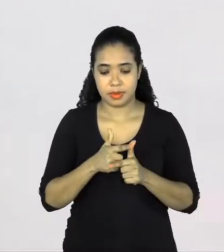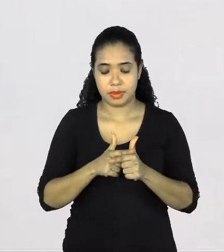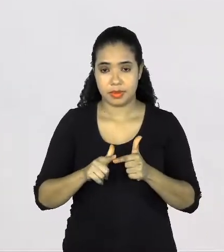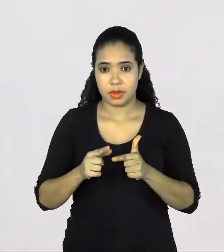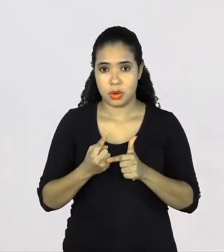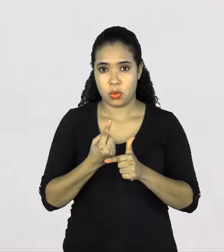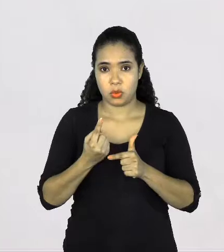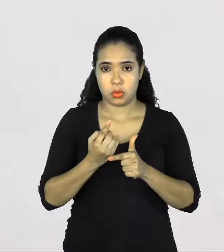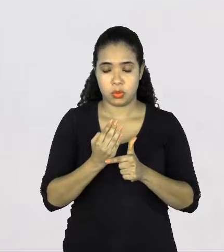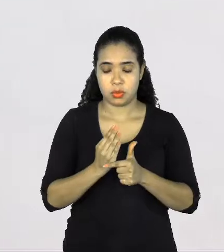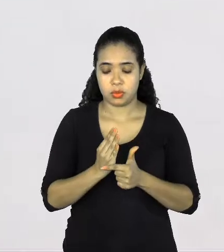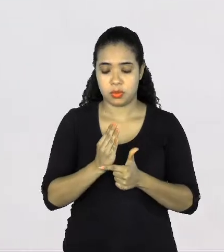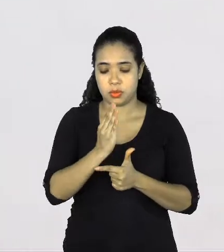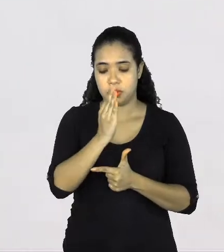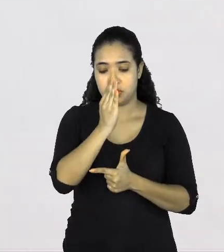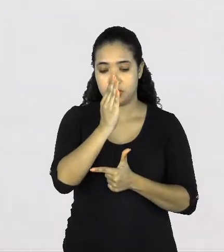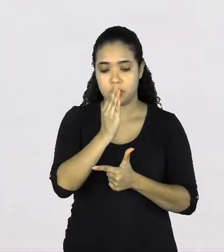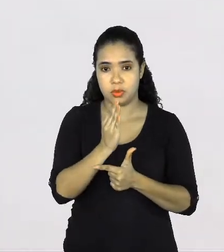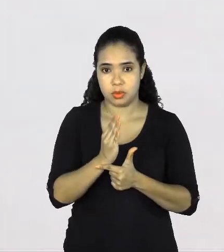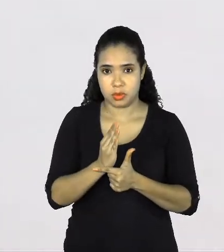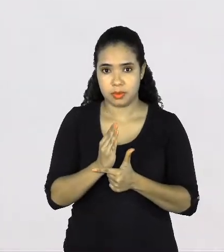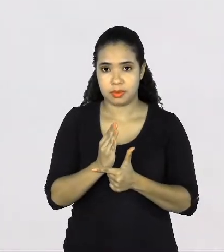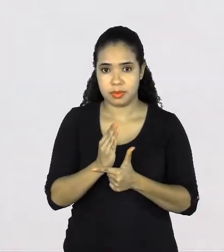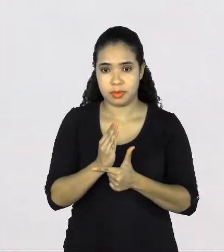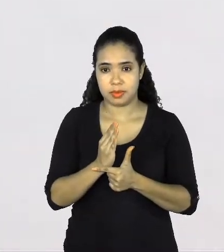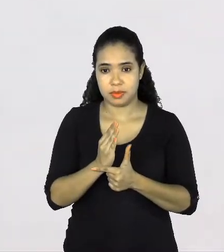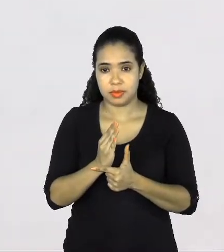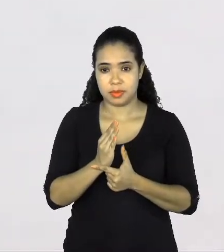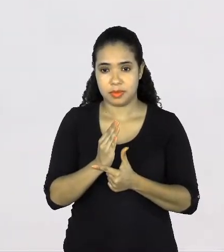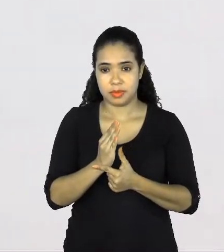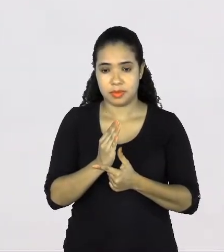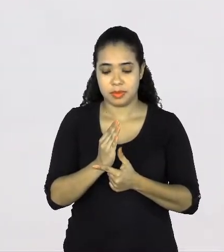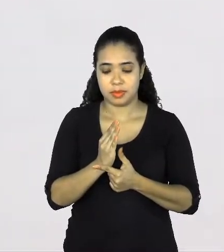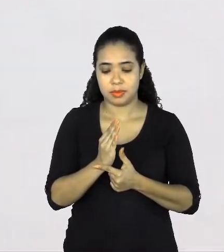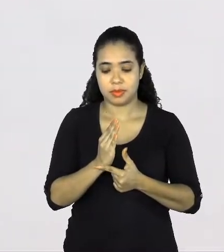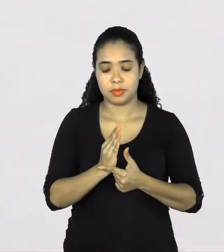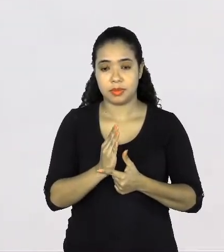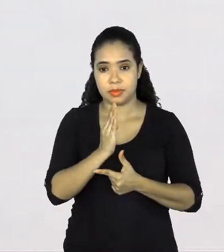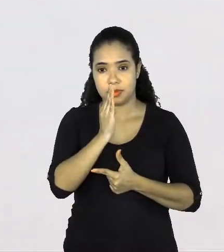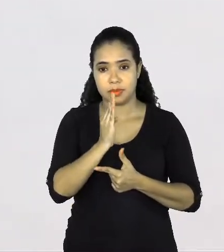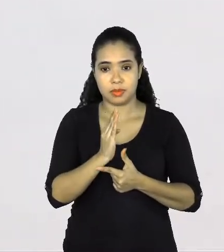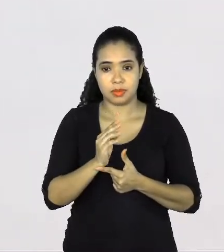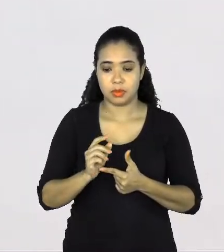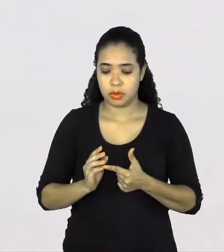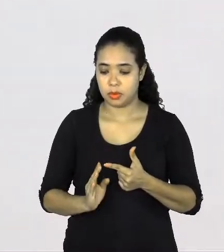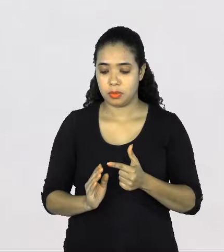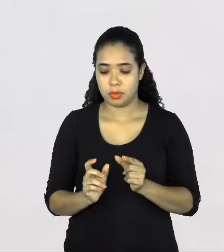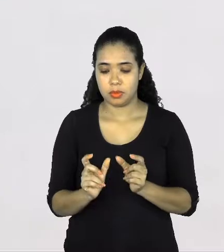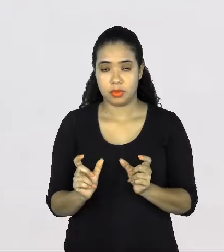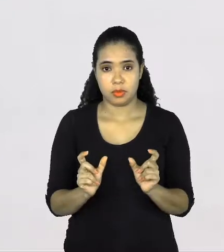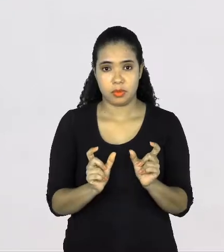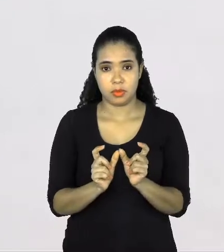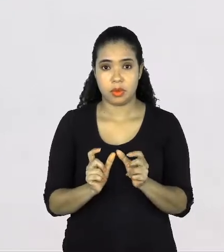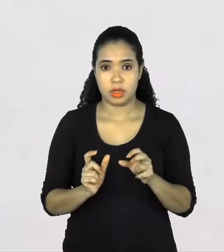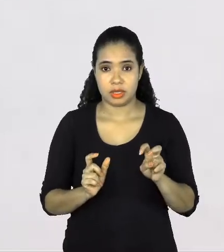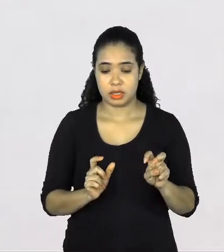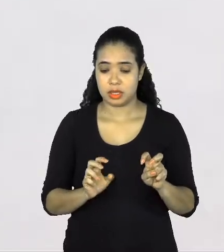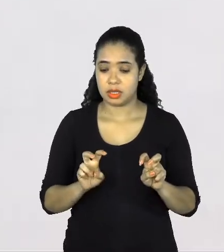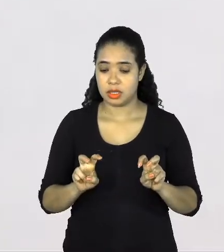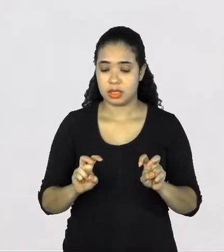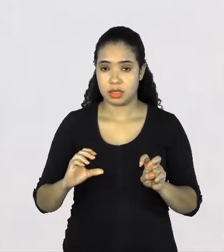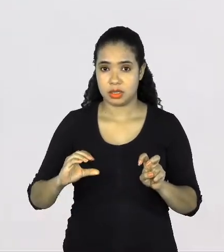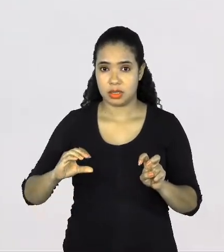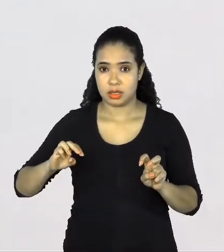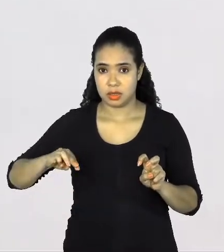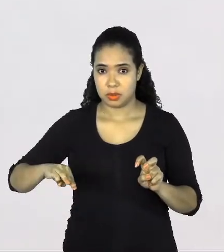altura vai dividir essa reta ao meio. Então eu passarei a ter duas retas de 5 centímetros.